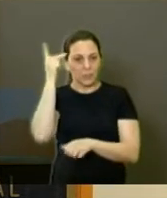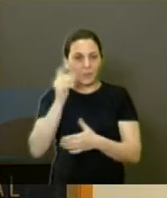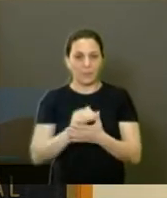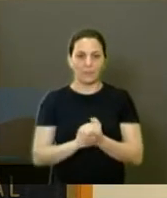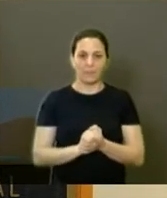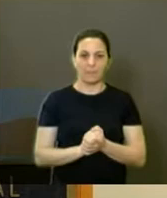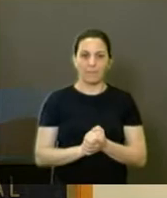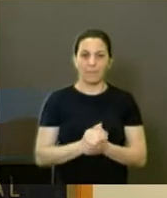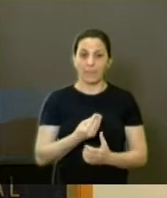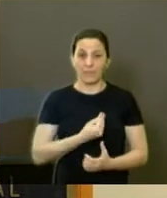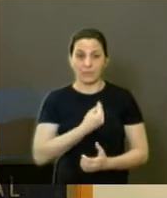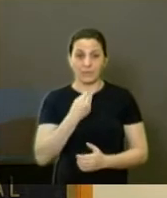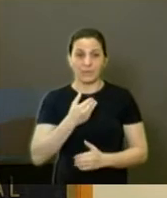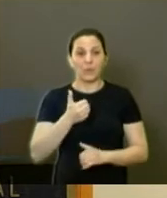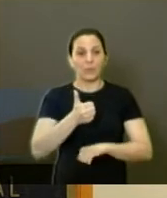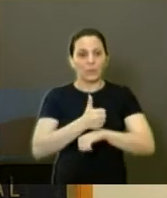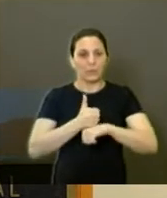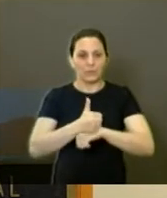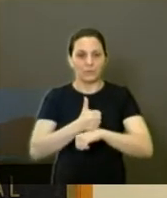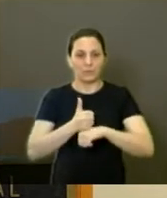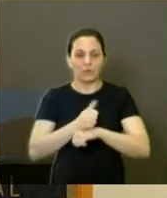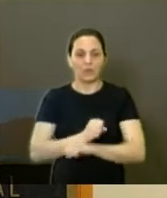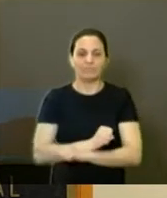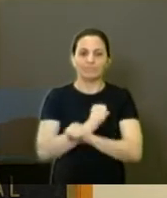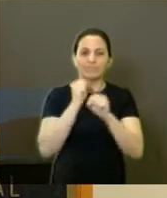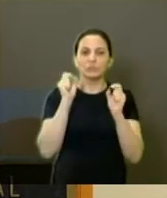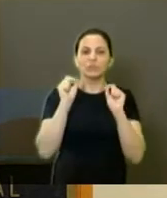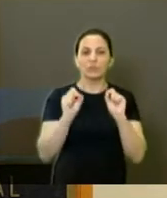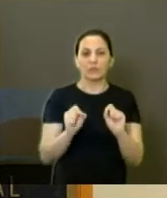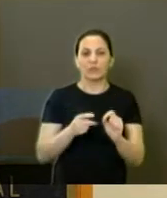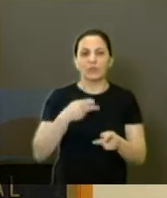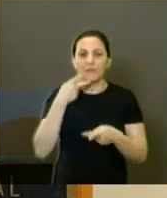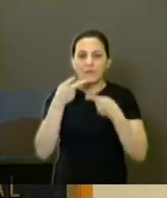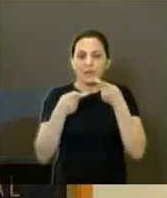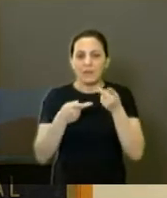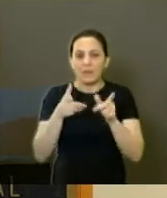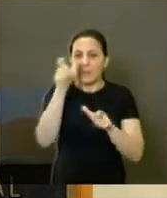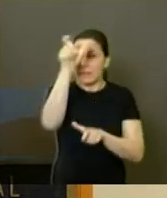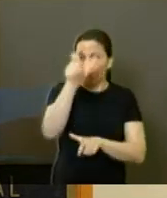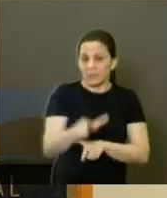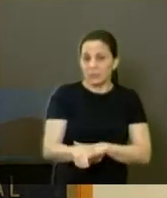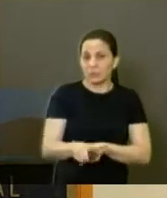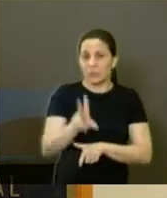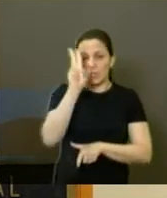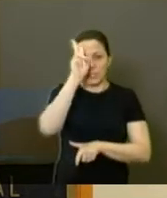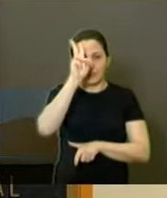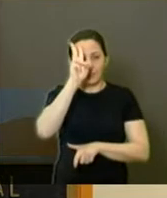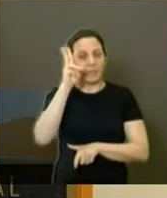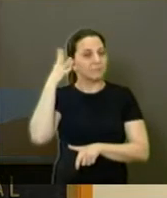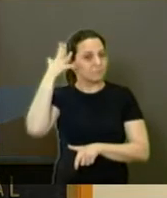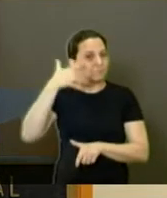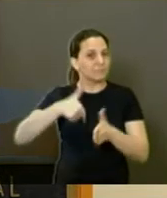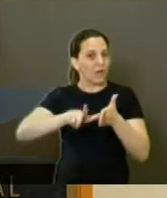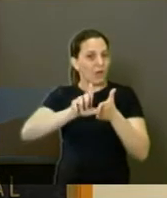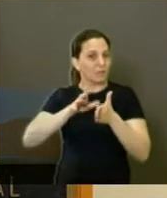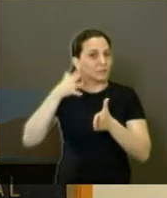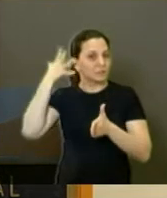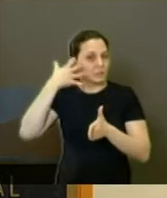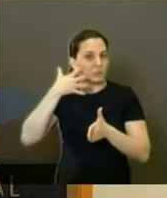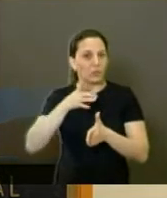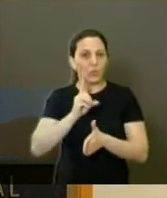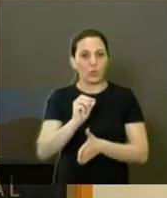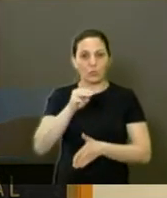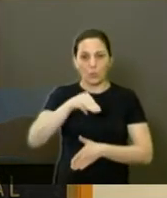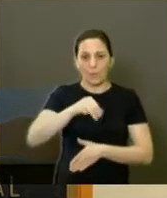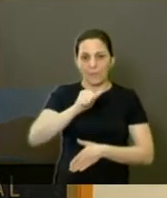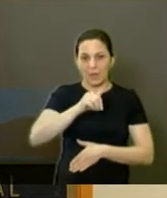Em sua vida profissional, impossível mencioná-lo sem lembrar o que já foi lembrado aqui, o Dom Manuel,